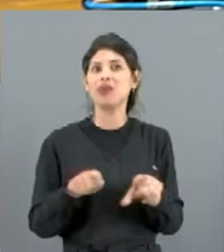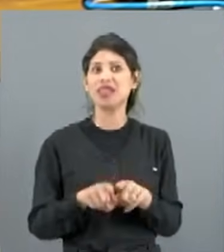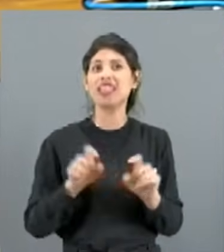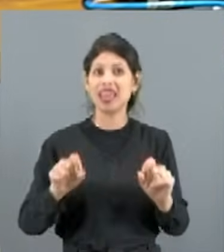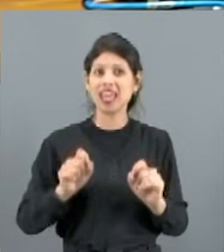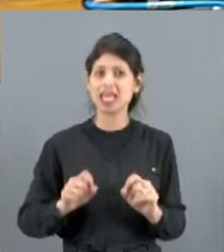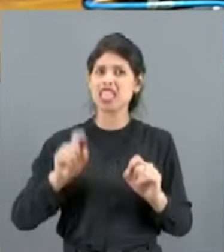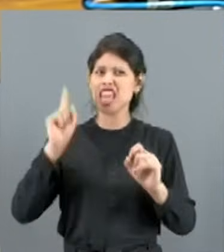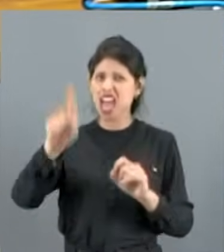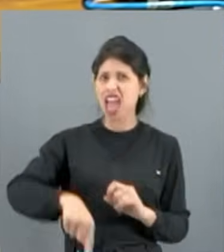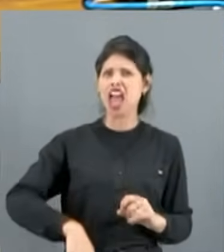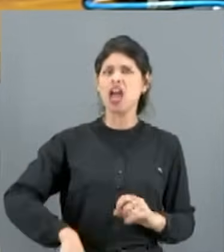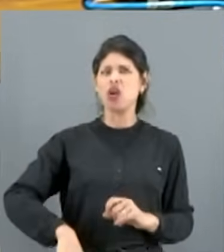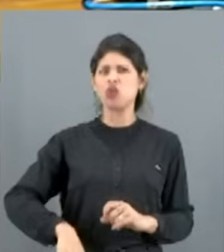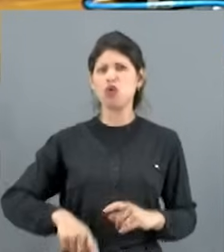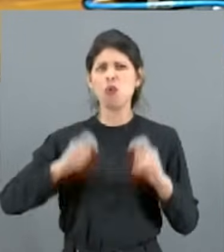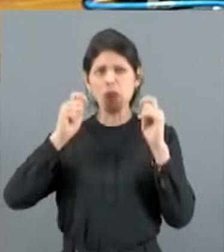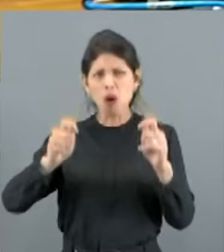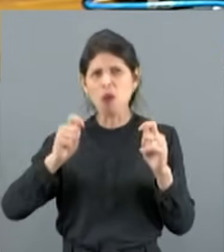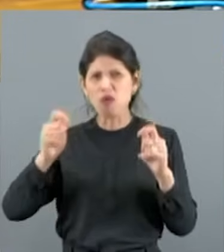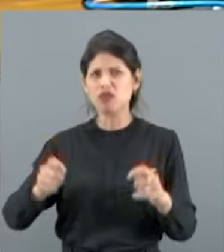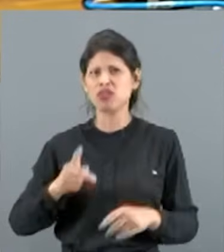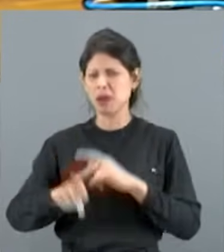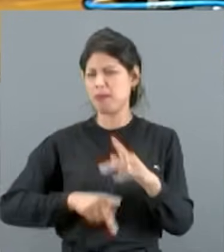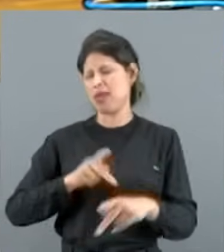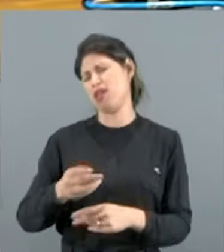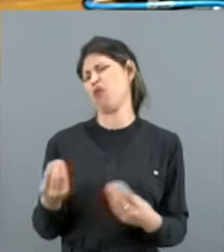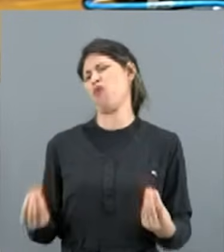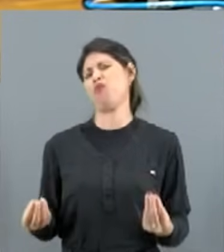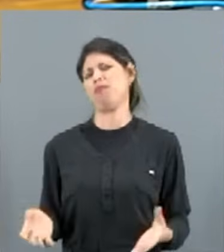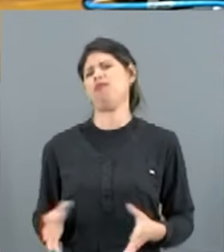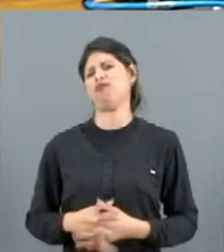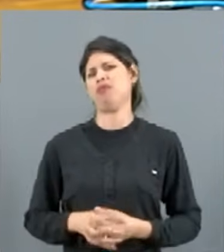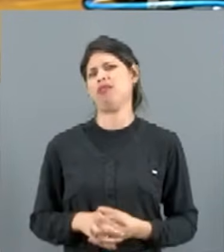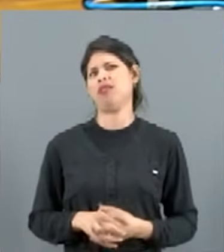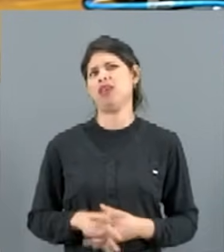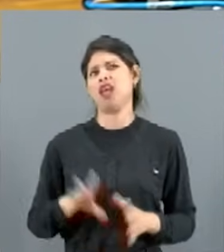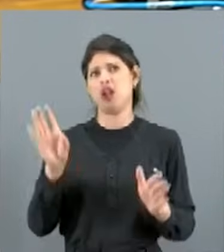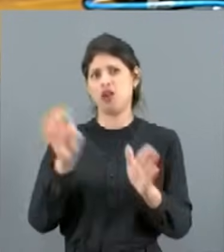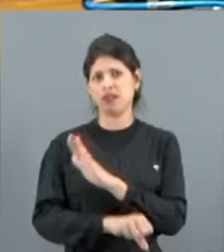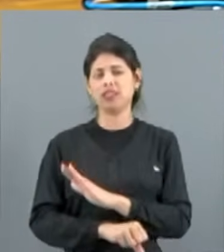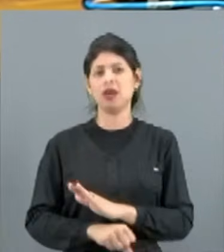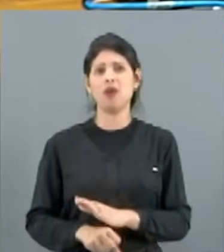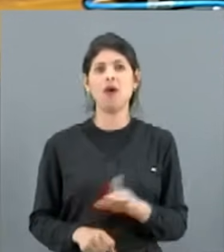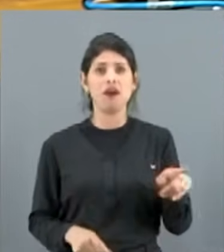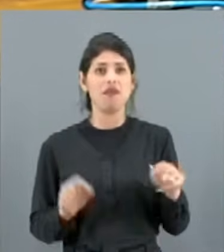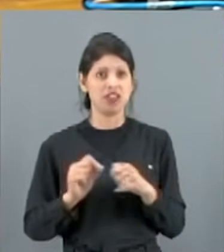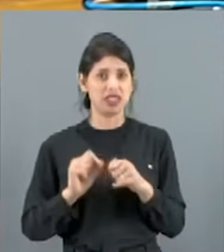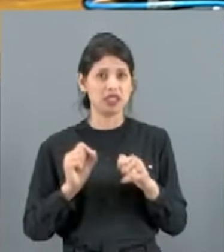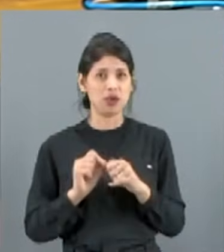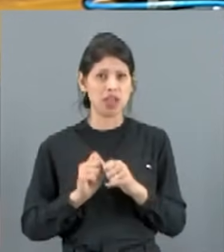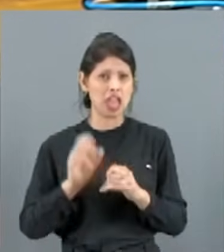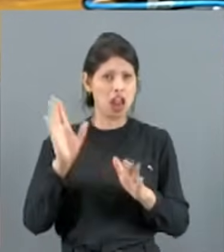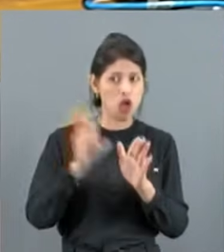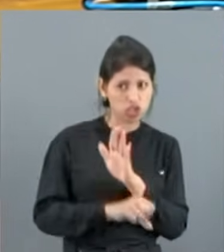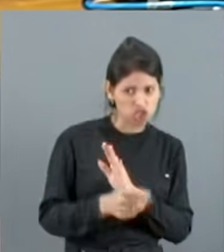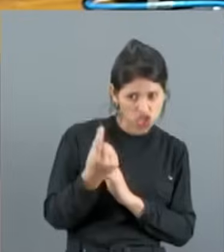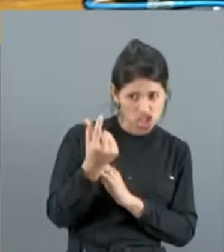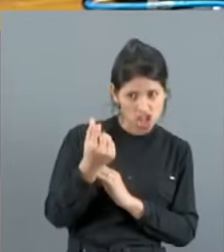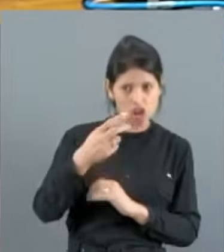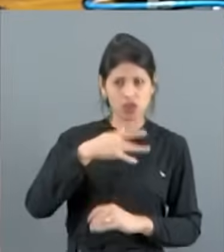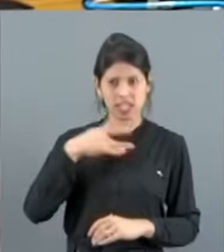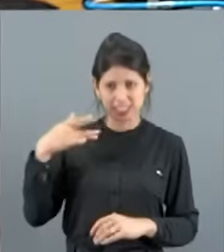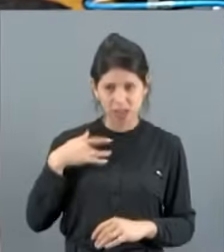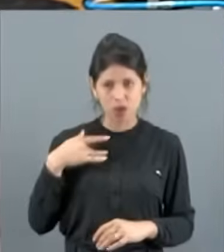o povo que é do povo e rouba dinheiro do povo isso também negócio não gente tomar dinheiro da Saúde também não é golpe não roubar dinheiro da saúde